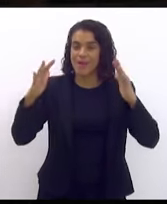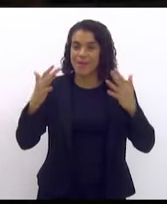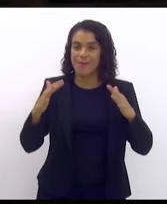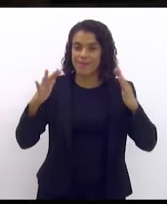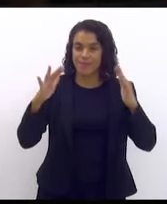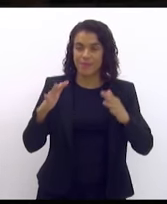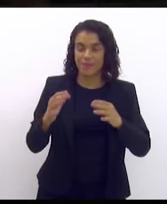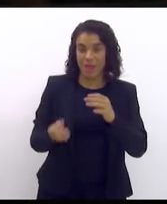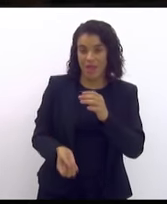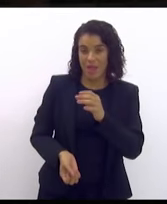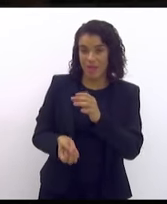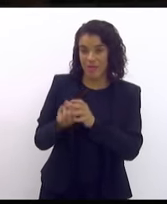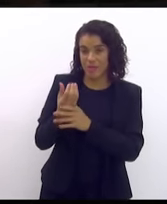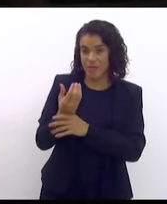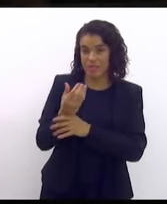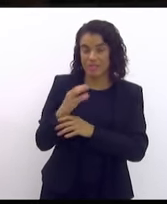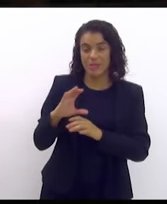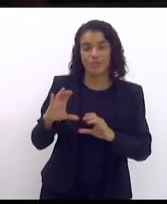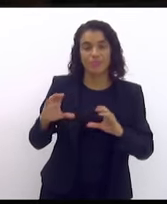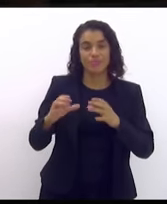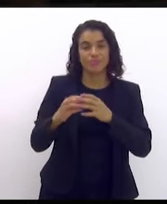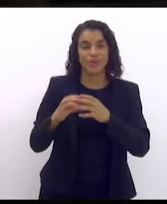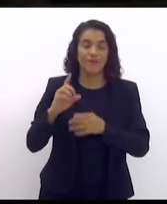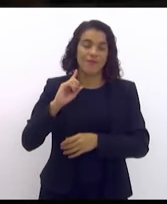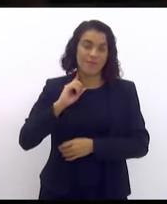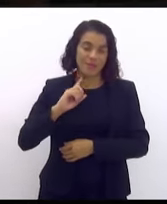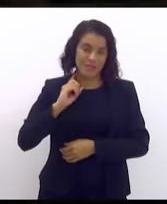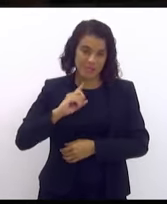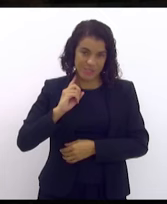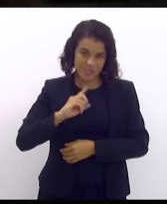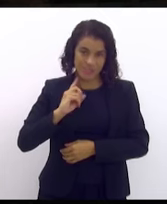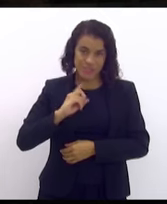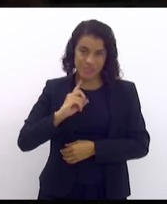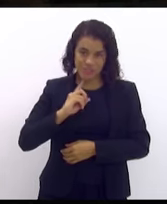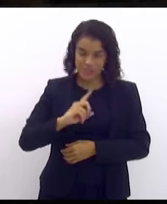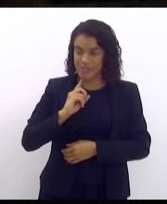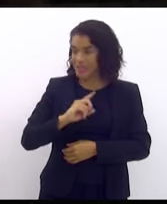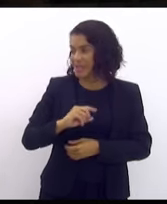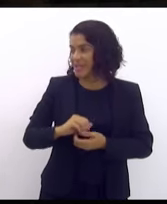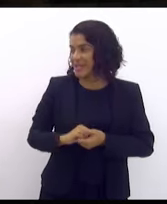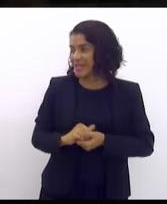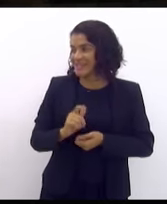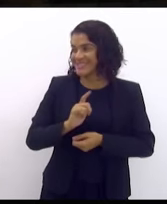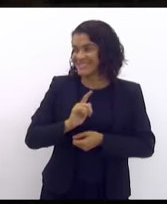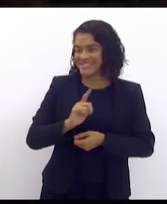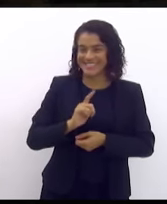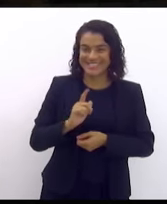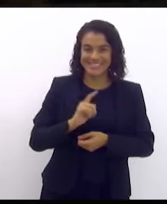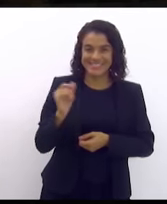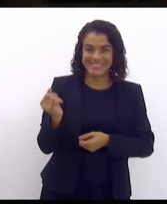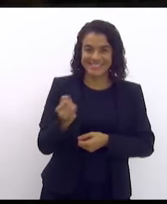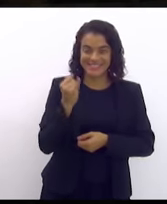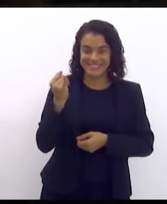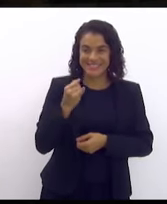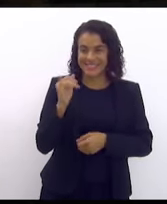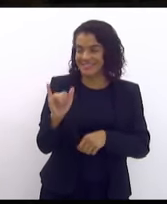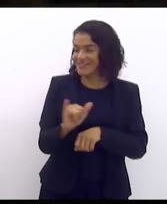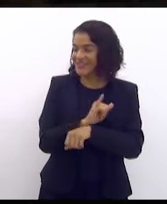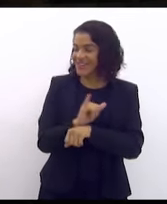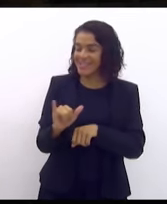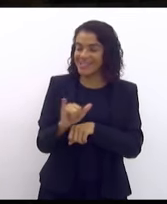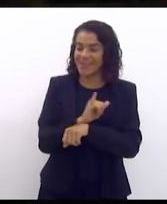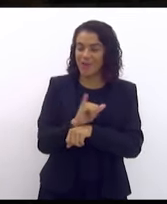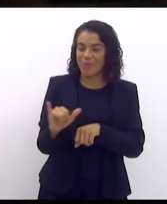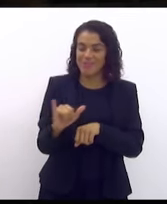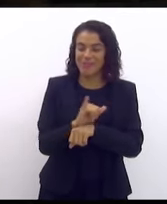fundação da Nação Rubro Negra que tem uma importância também estratégica so ponto